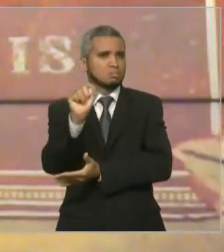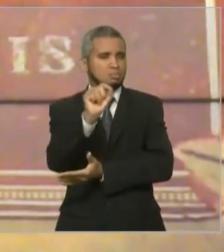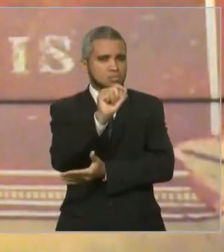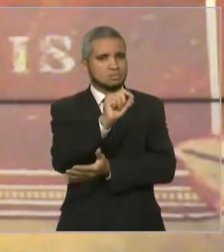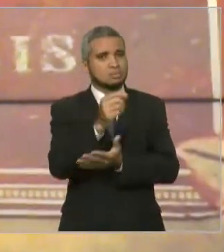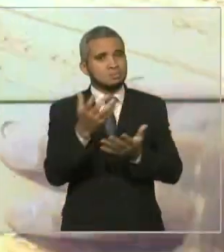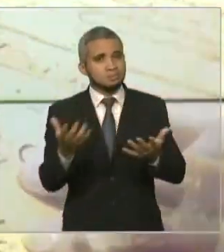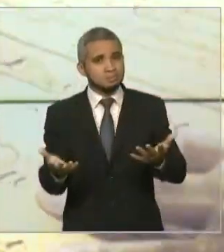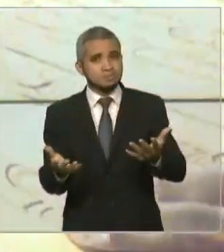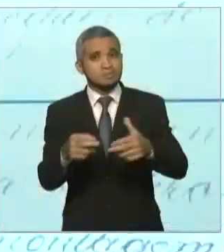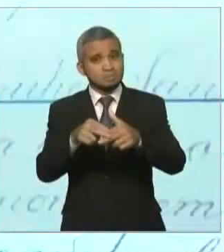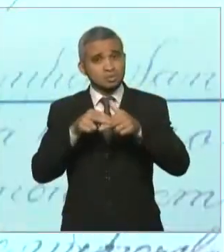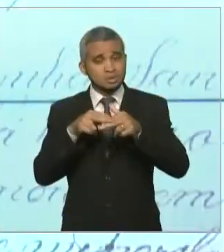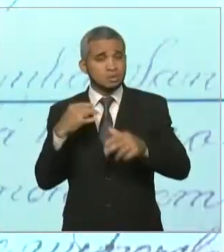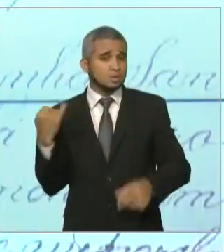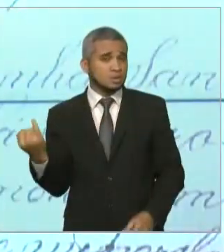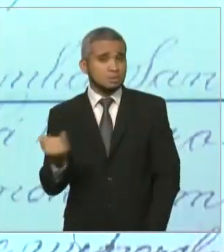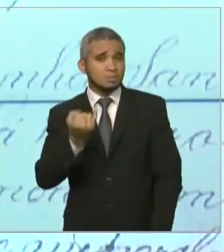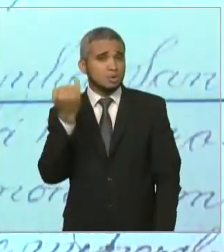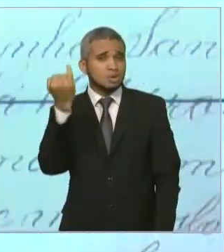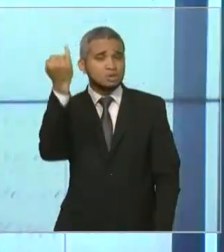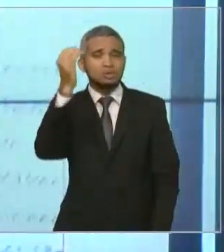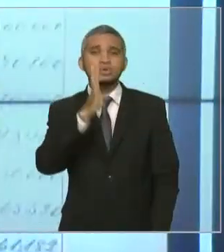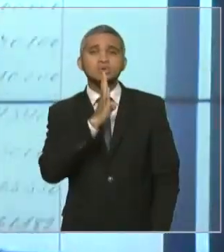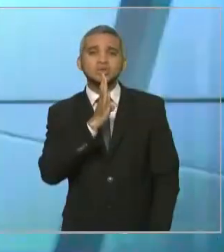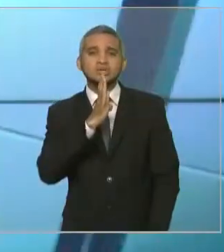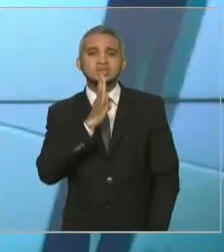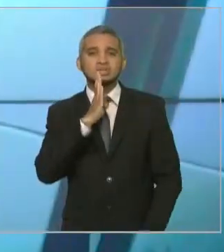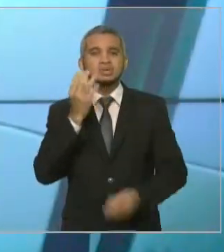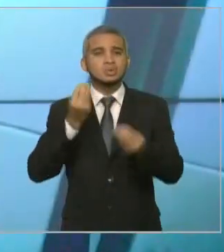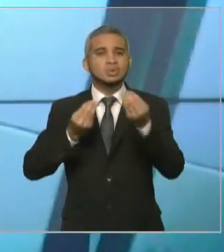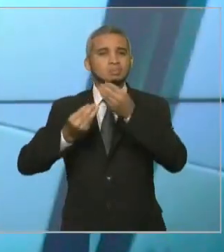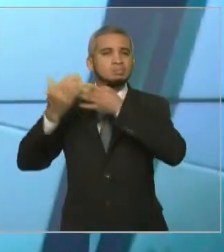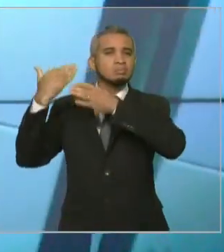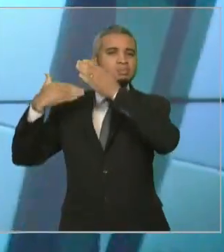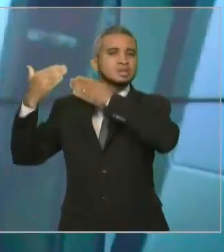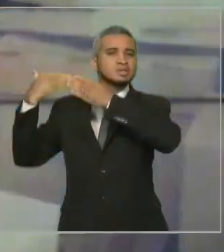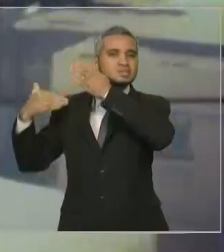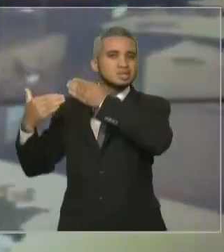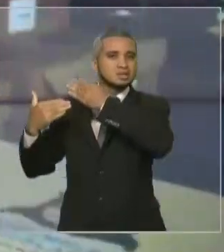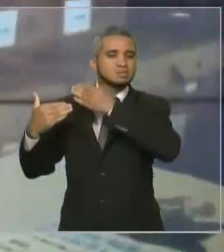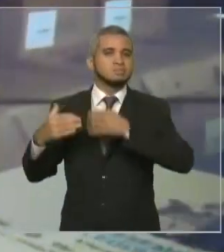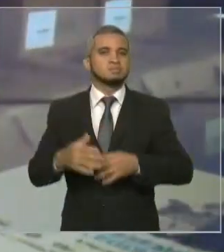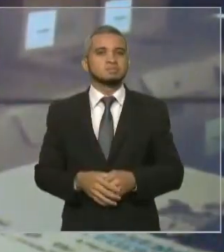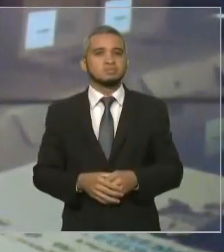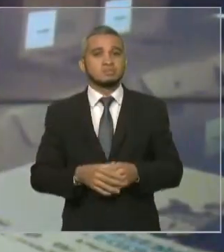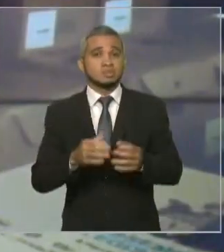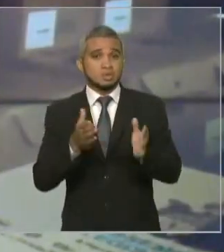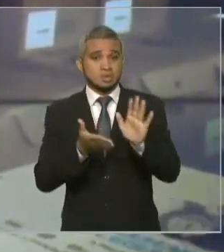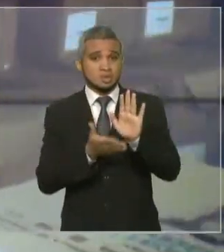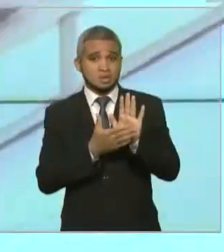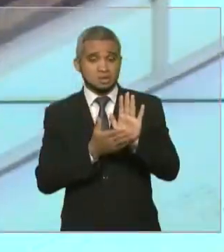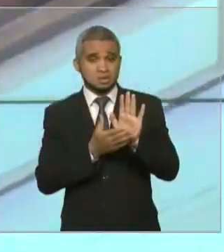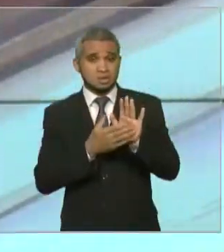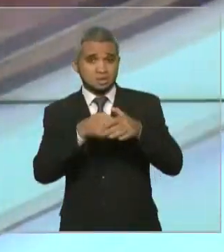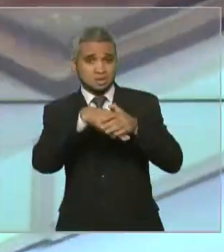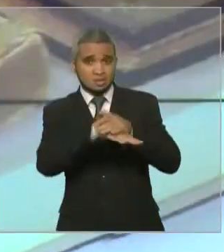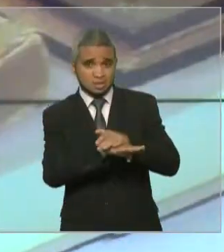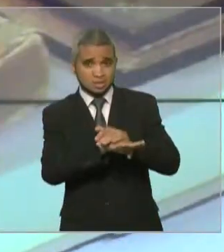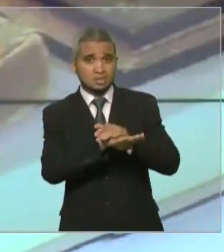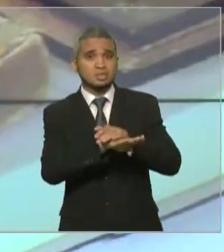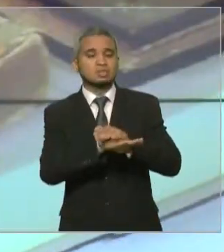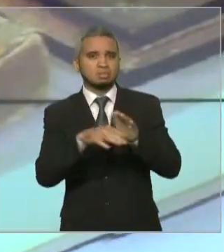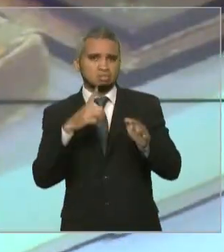passado, a vida política do Estado. O Arquivo Público da Assembleia está de portas abertas. Ele é o guardião de